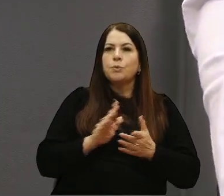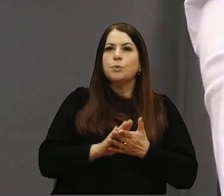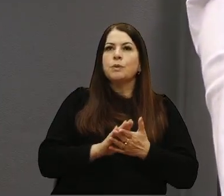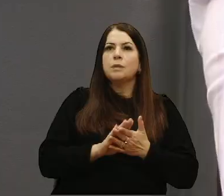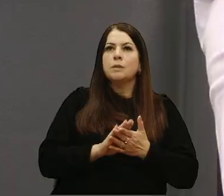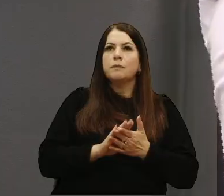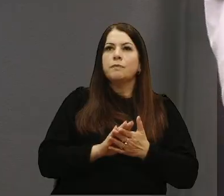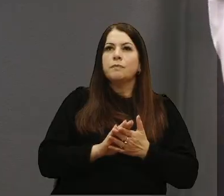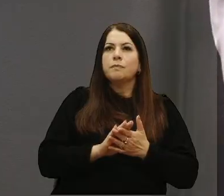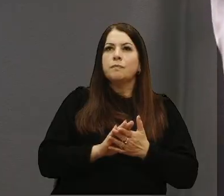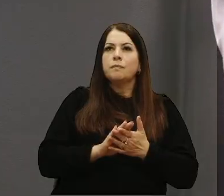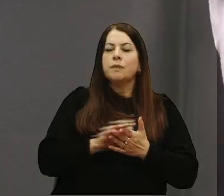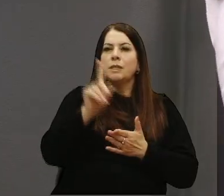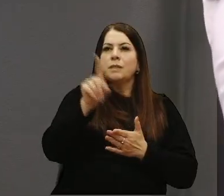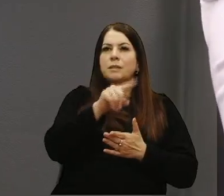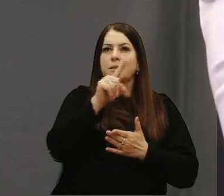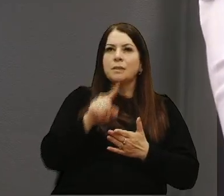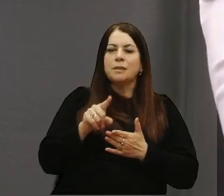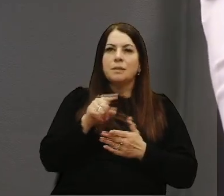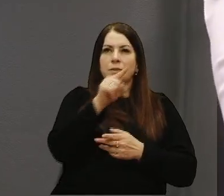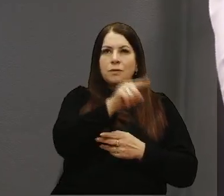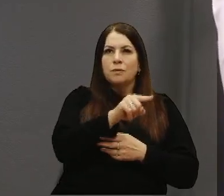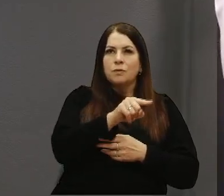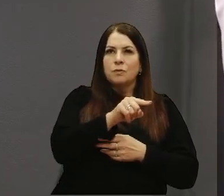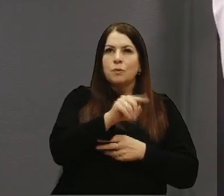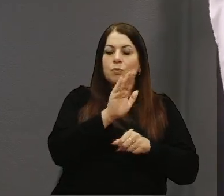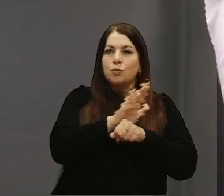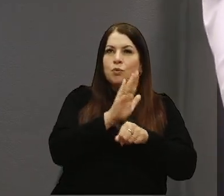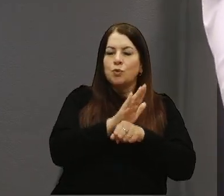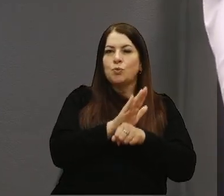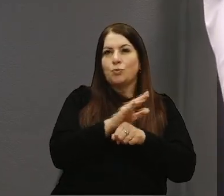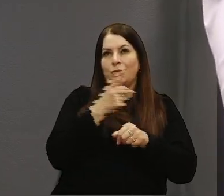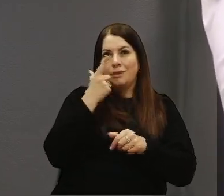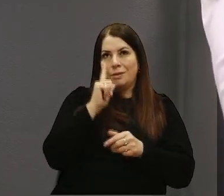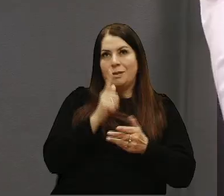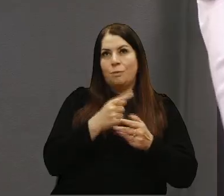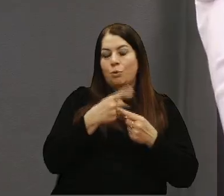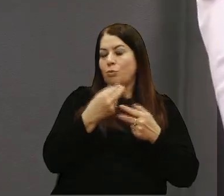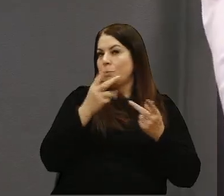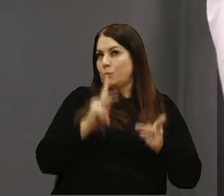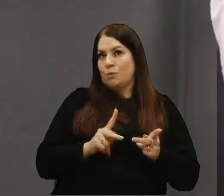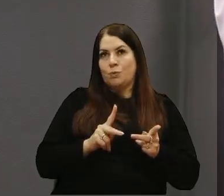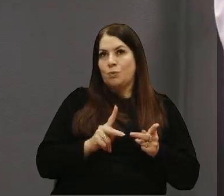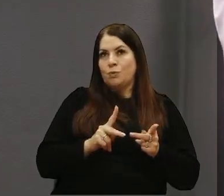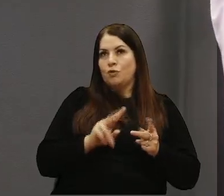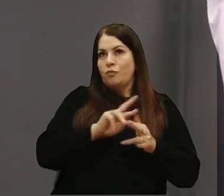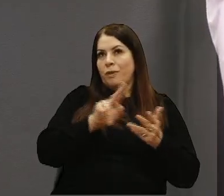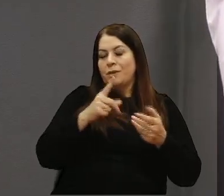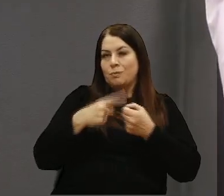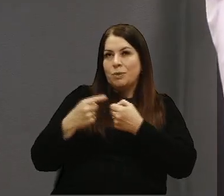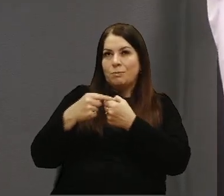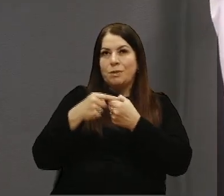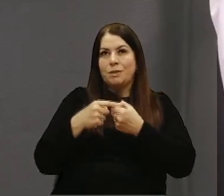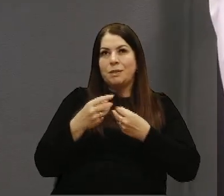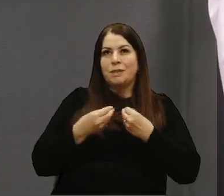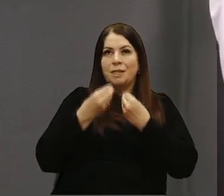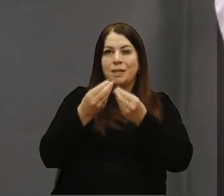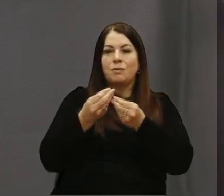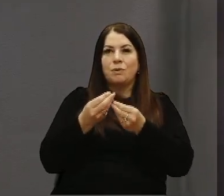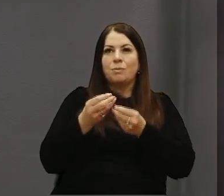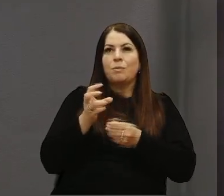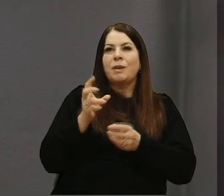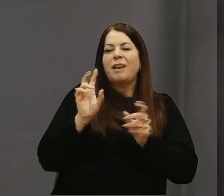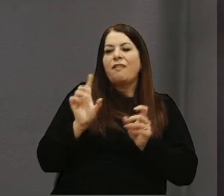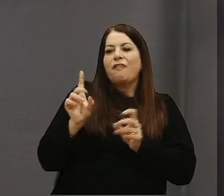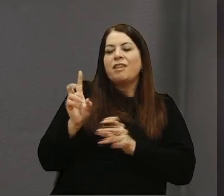foram canceladas ali o CAD, o que eles deveriam, o auxílio que eles recebem, porque muitas pessoas, diversos municípios, estavam dando esse auxílio para o traficante